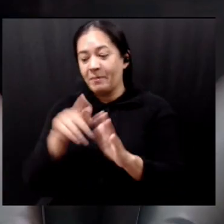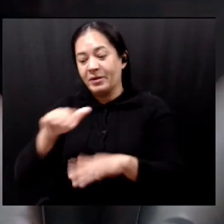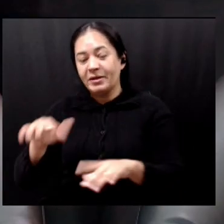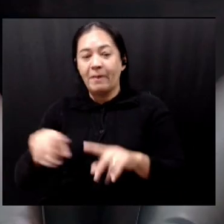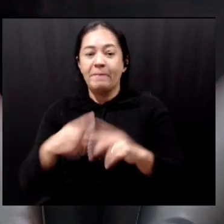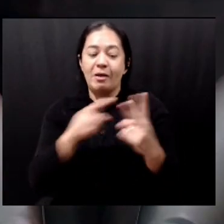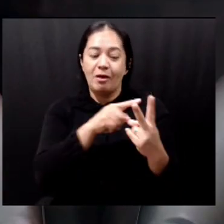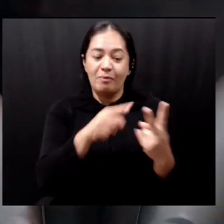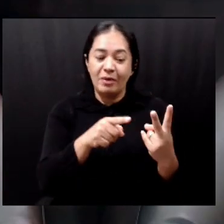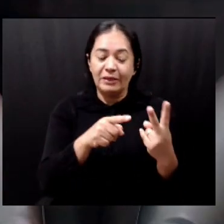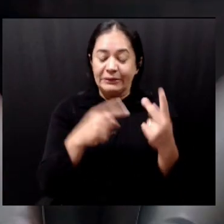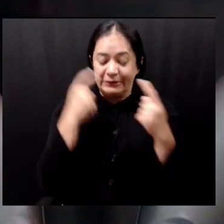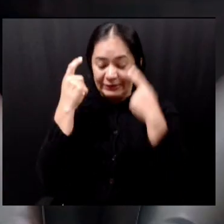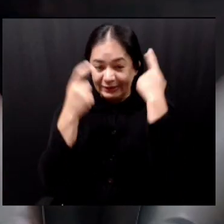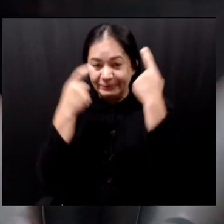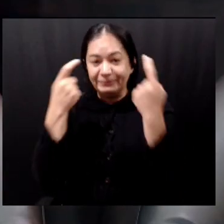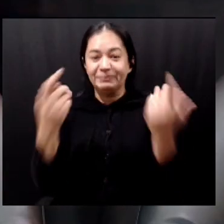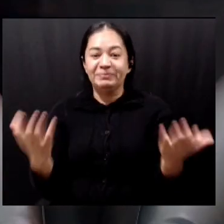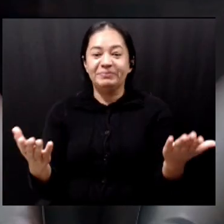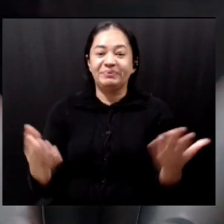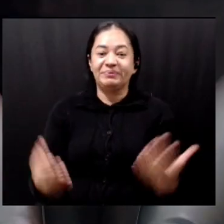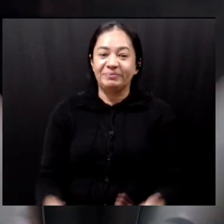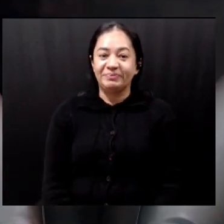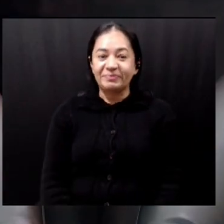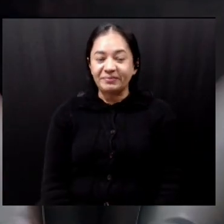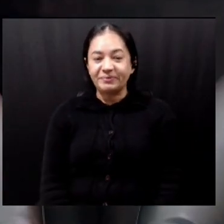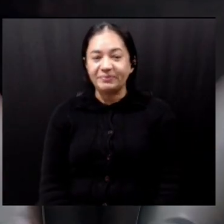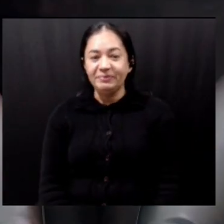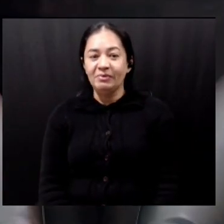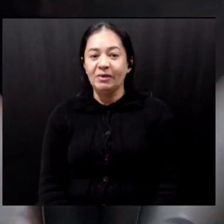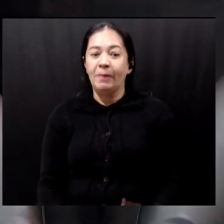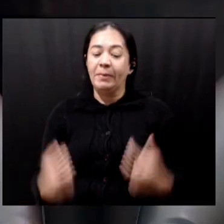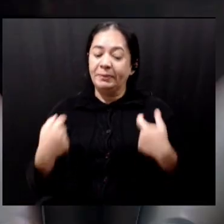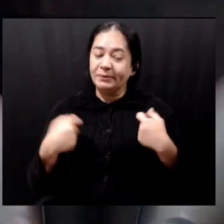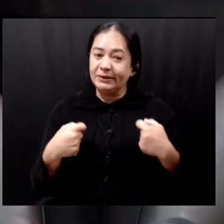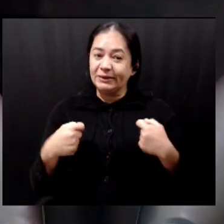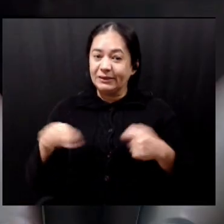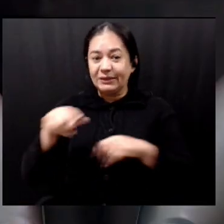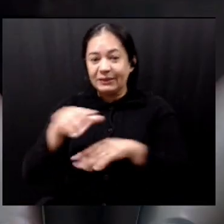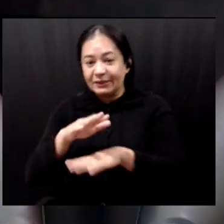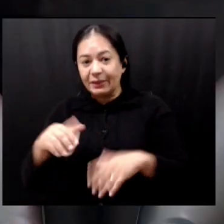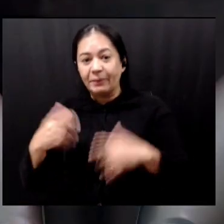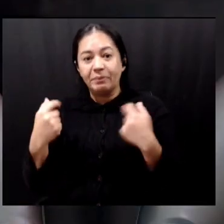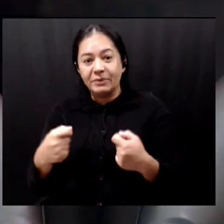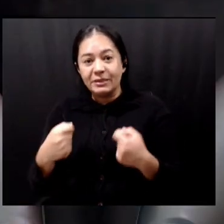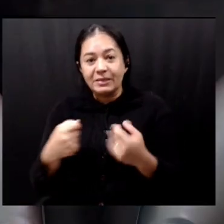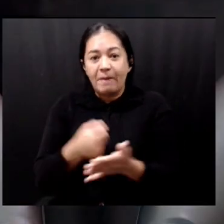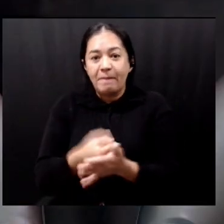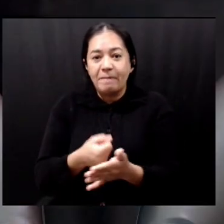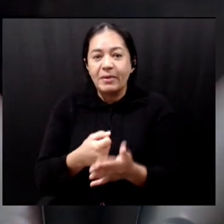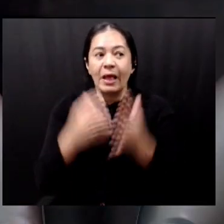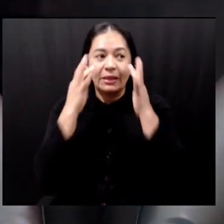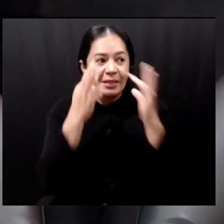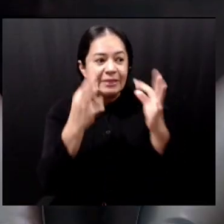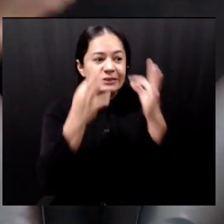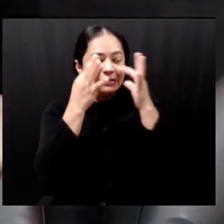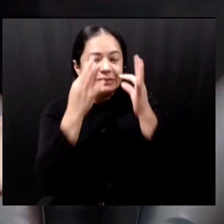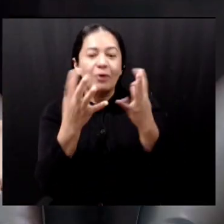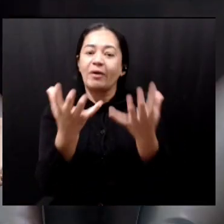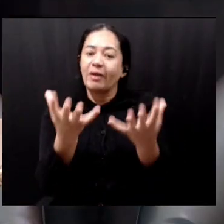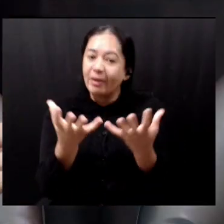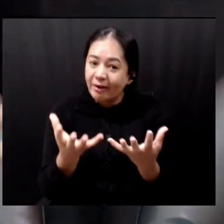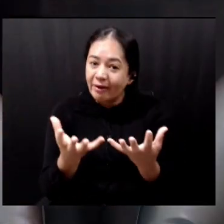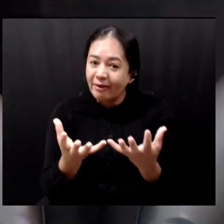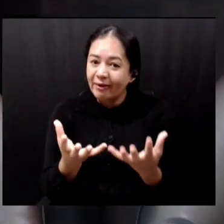preocupados, né? Porque tem toda uma demanda da criança ali que está precisando e exigindo uma atenção dos pais, mas os pais têm